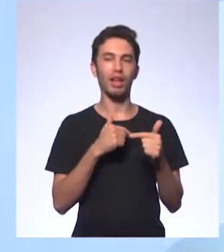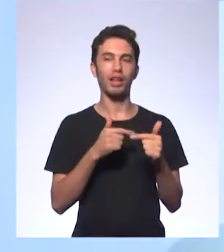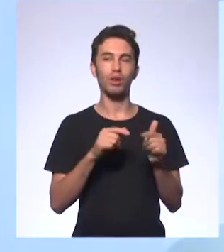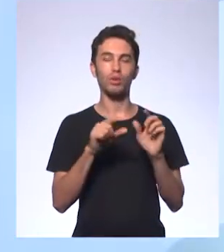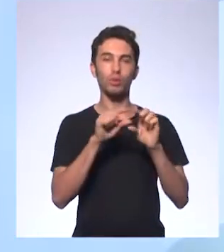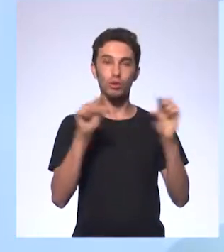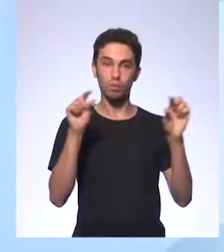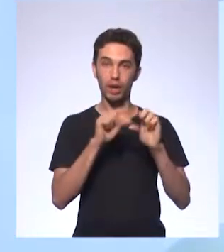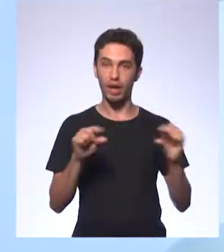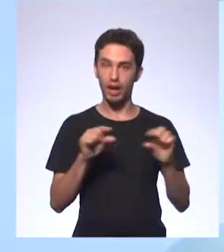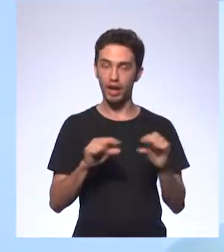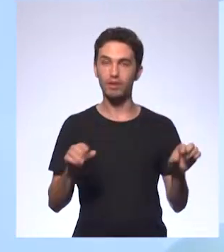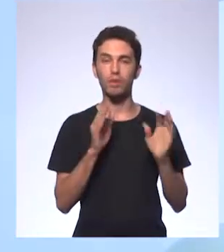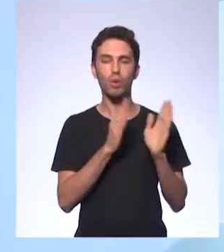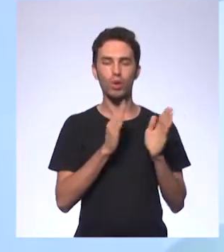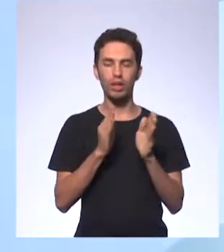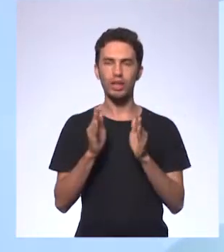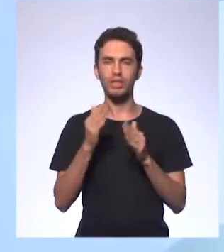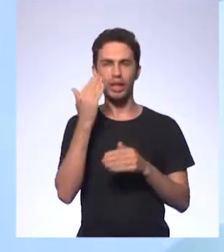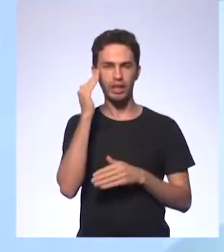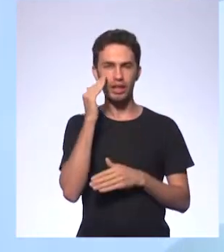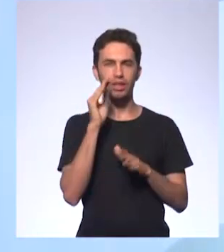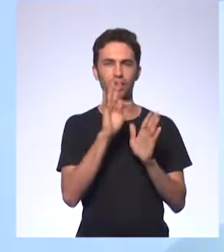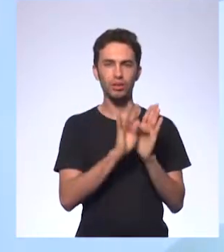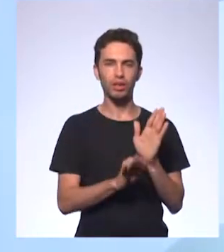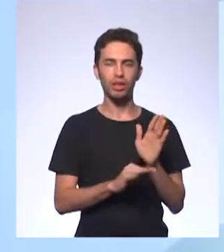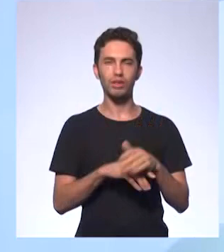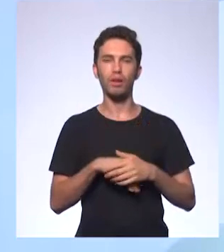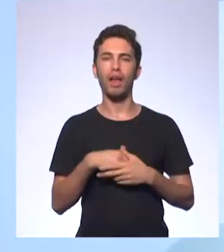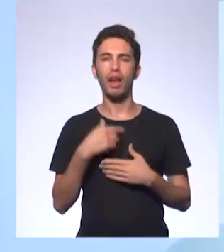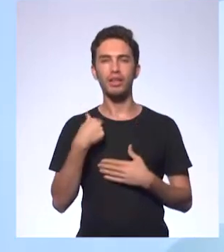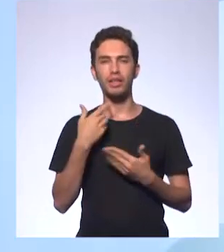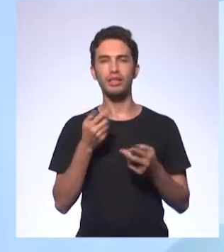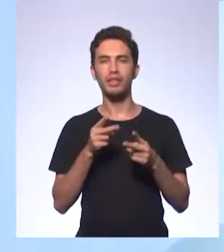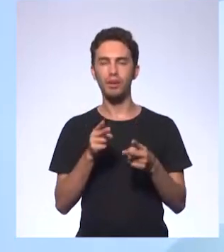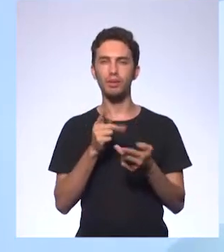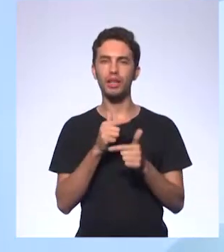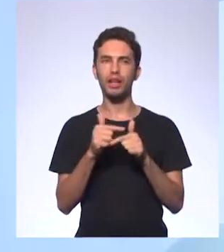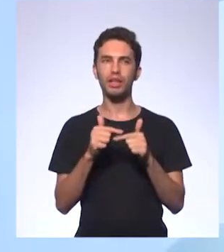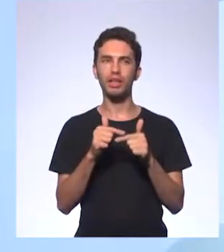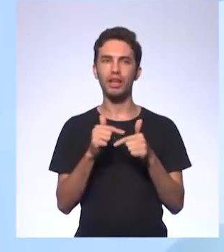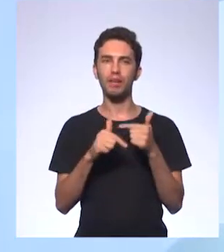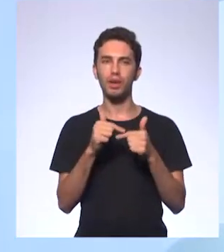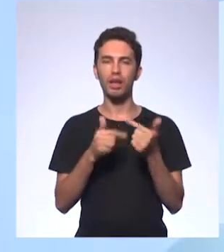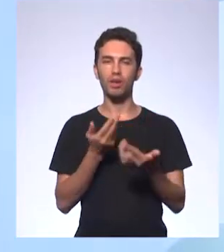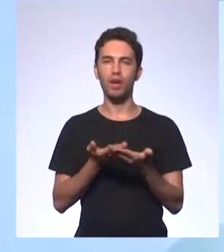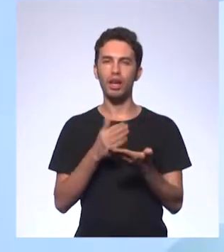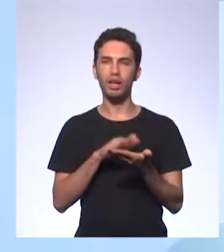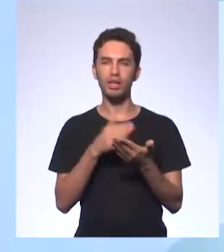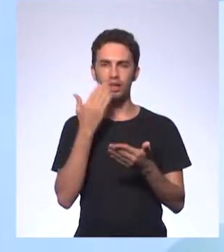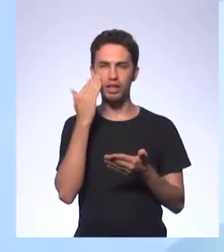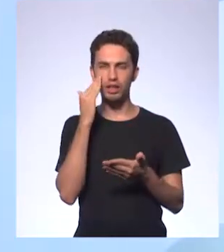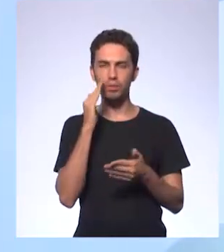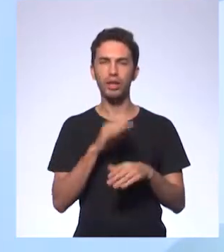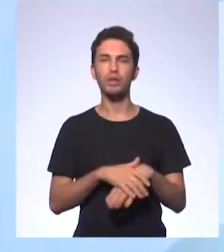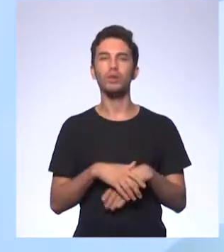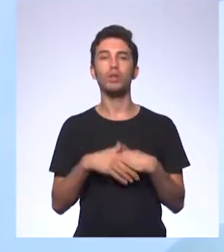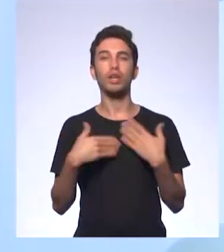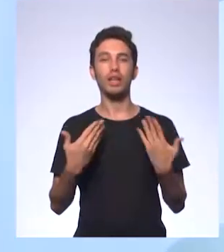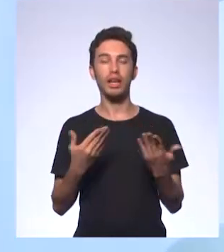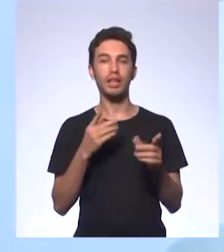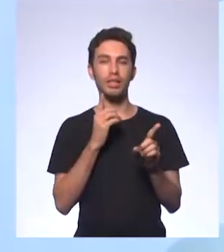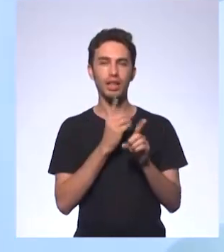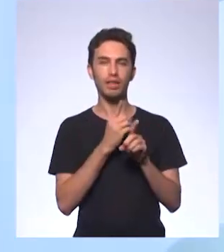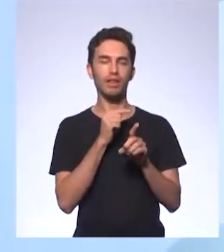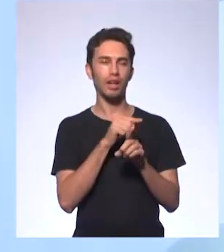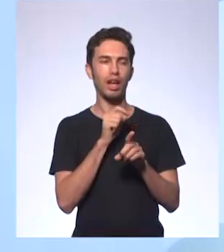e vamos organizar, entender esse texto. A gente sempre trabalha aí com a interpretação, a atuação desse texto. A gente precisa identificar qual é